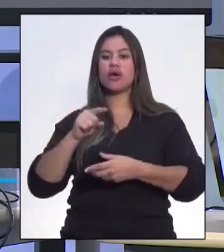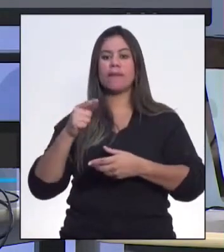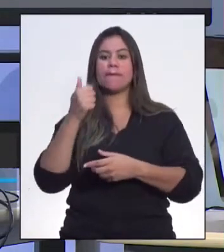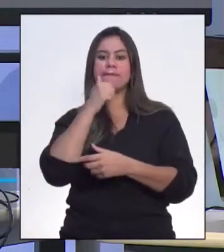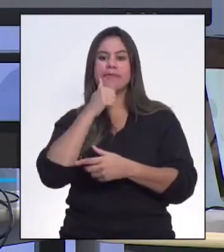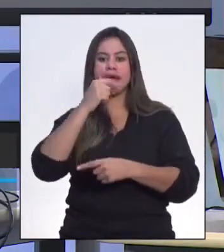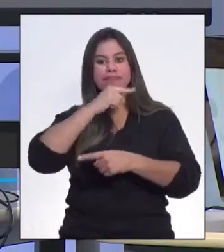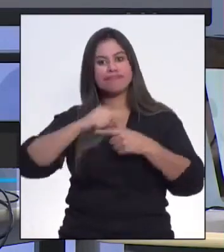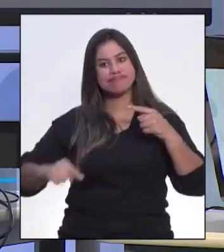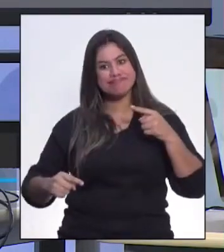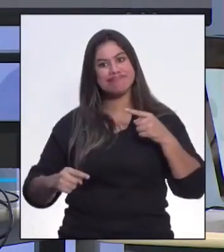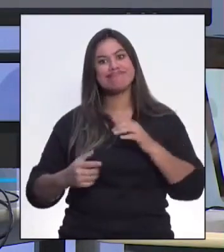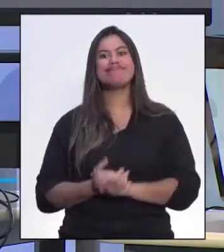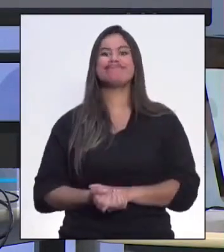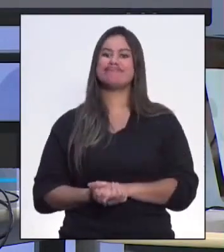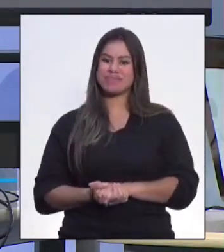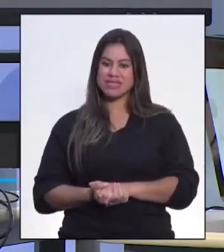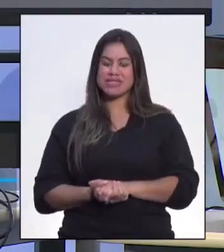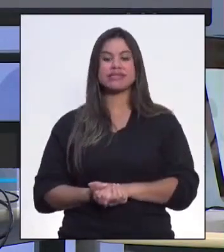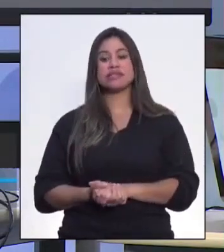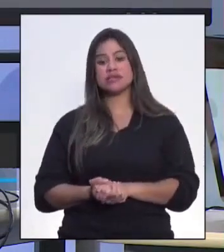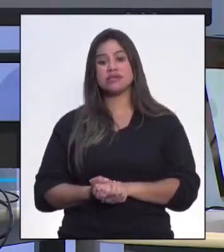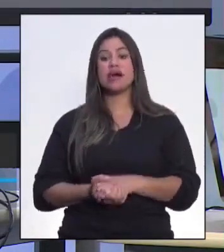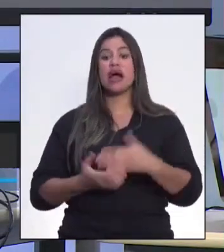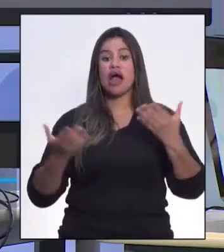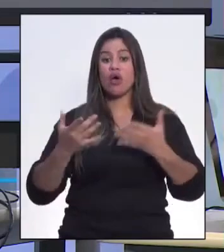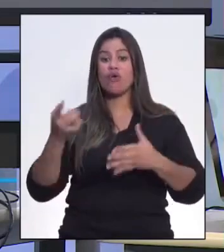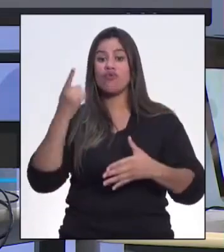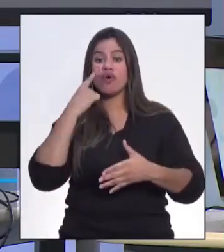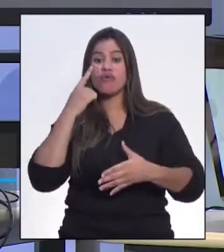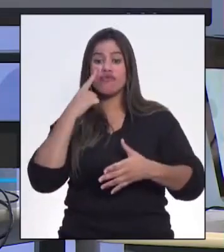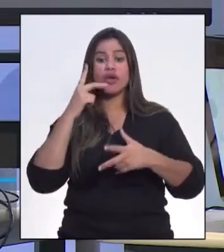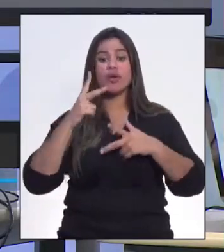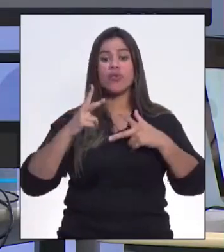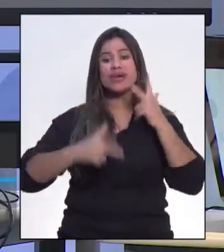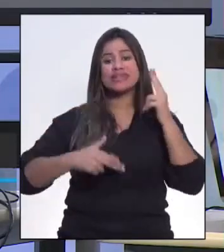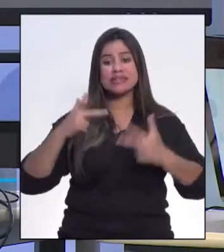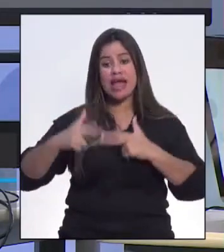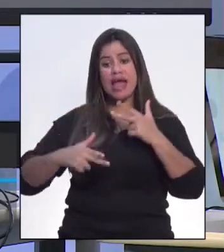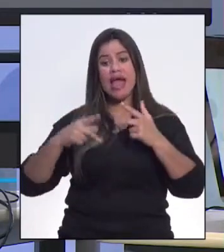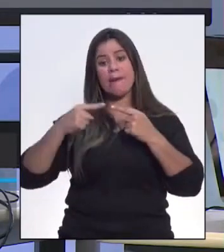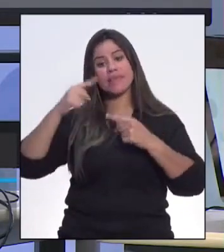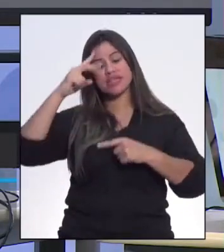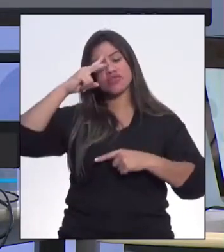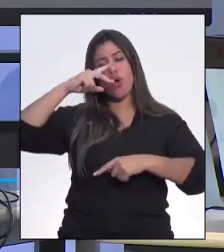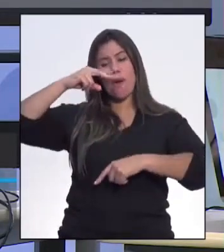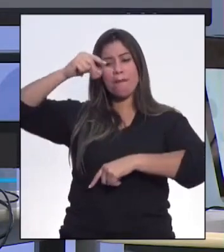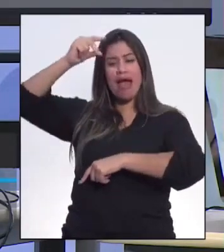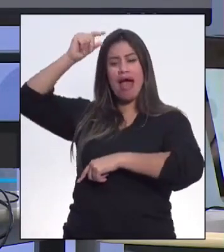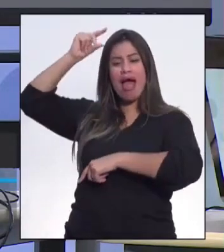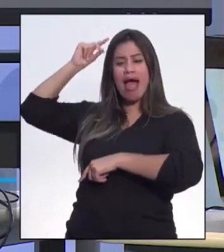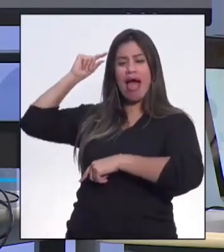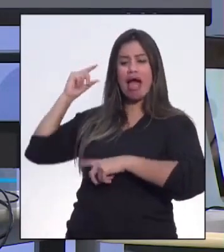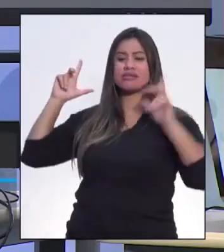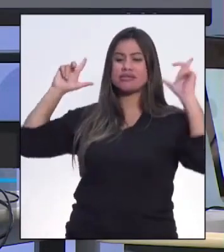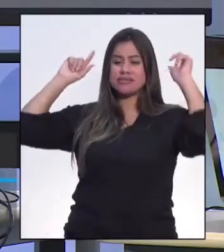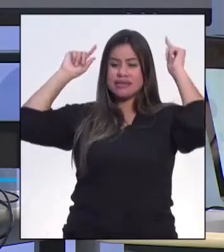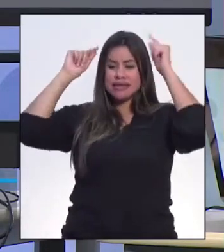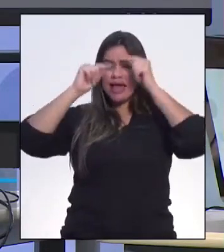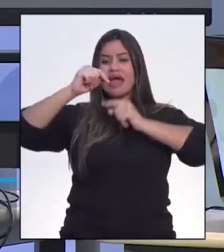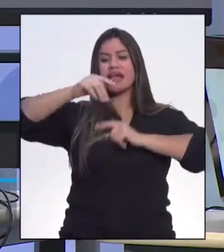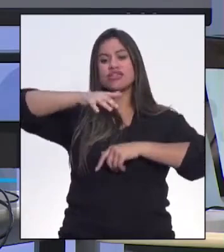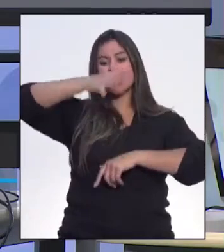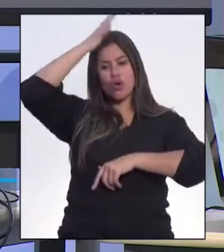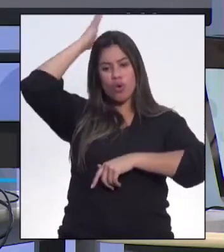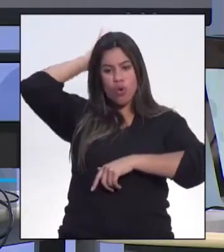uma série histórica, né, de como, desde os primórdios, desde a Grécia Antiga, Roma, houveram situações de